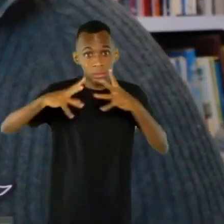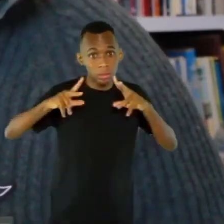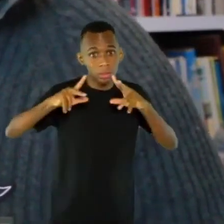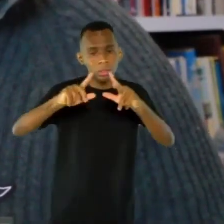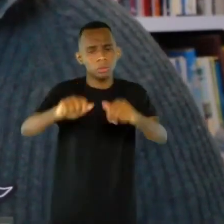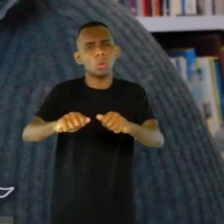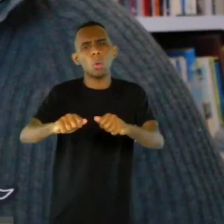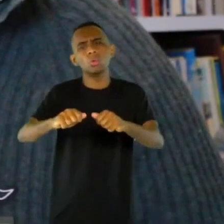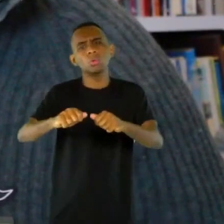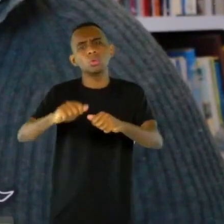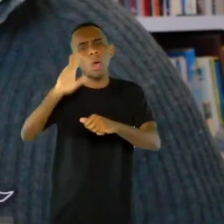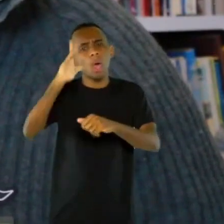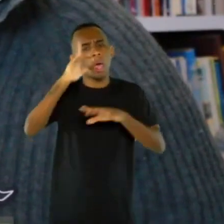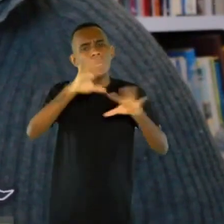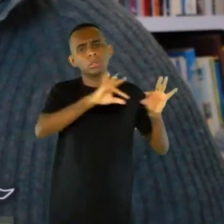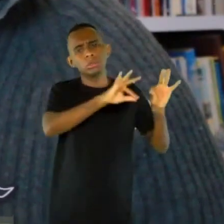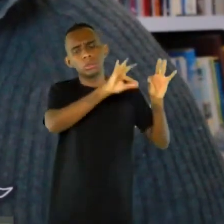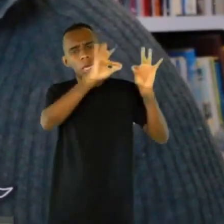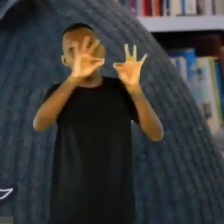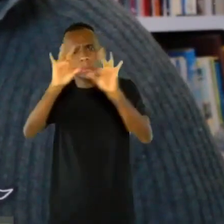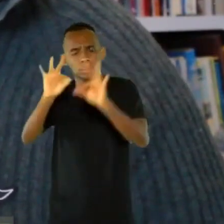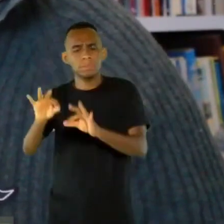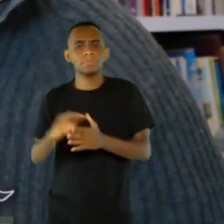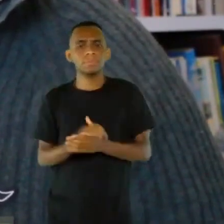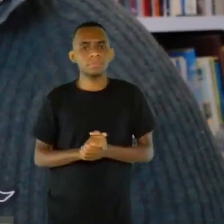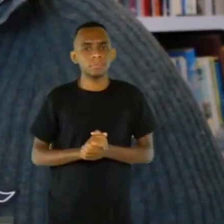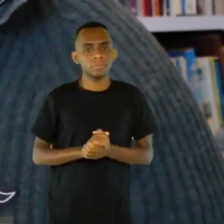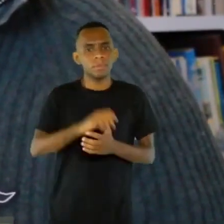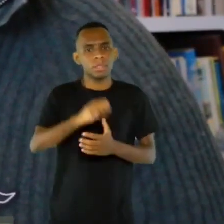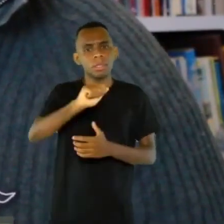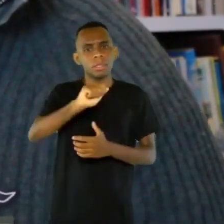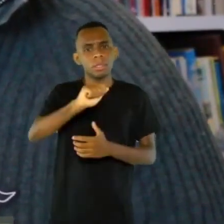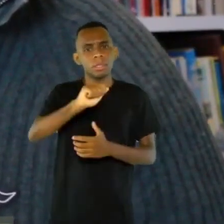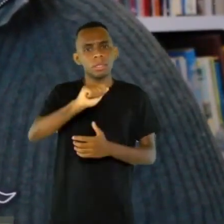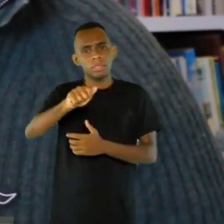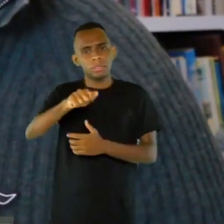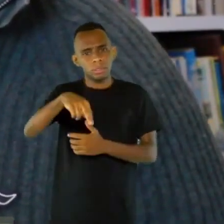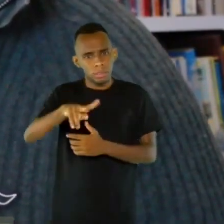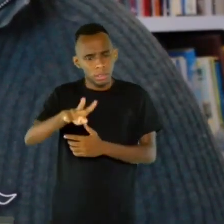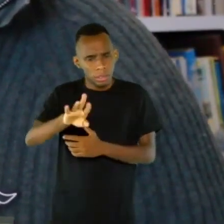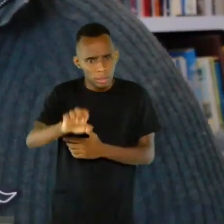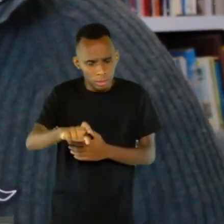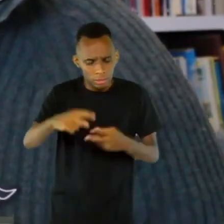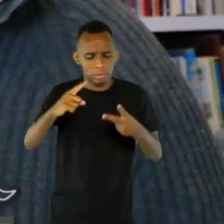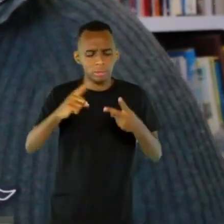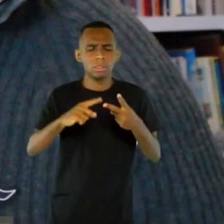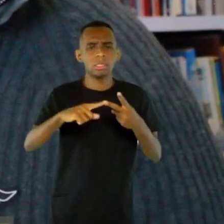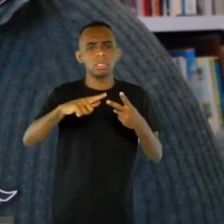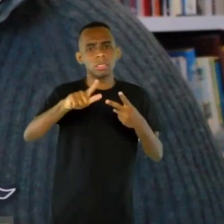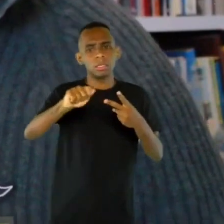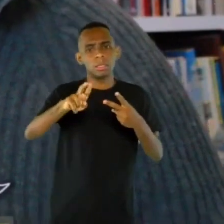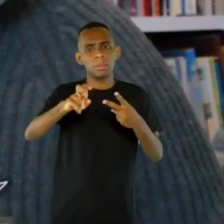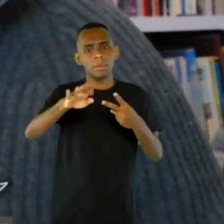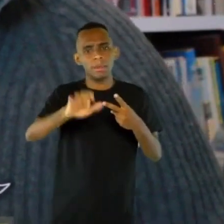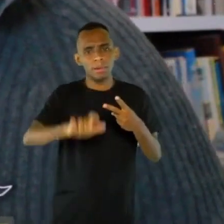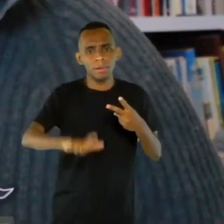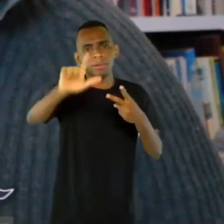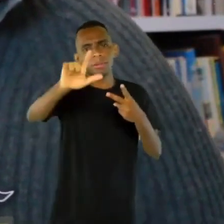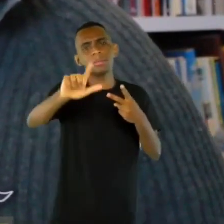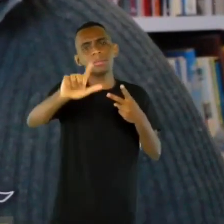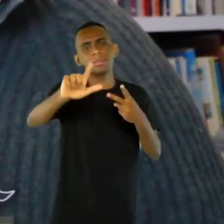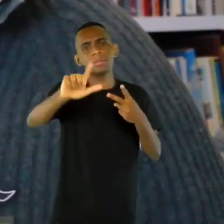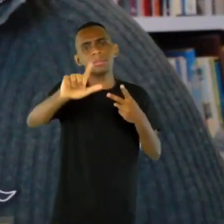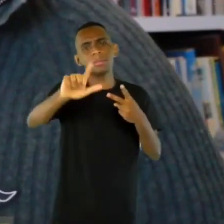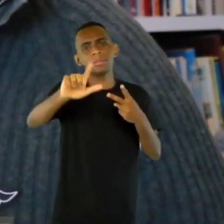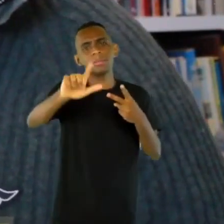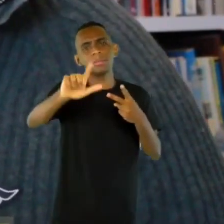Belita Sermelli, querida, Alexandre Campi, Gabriel Santabala, querido Jorge Narras, que